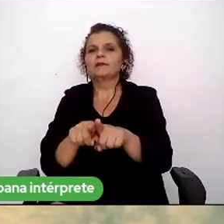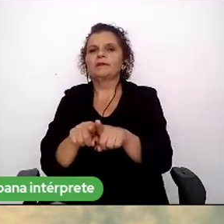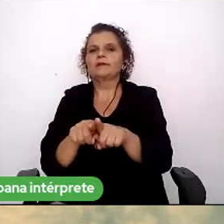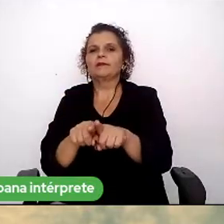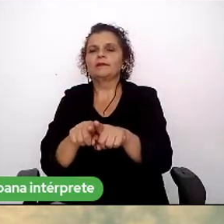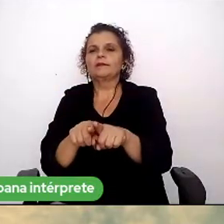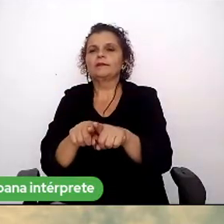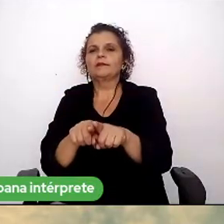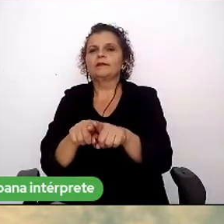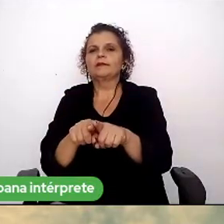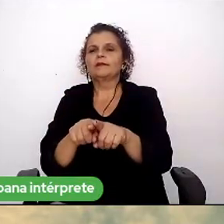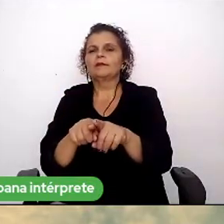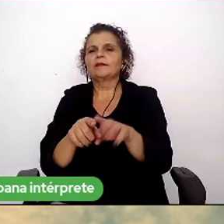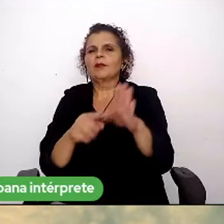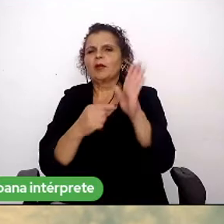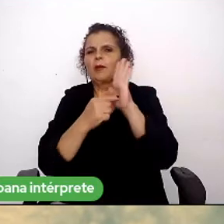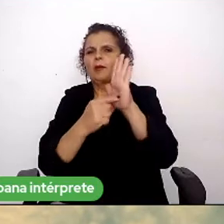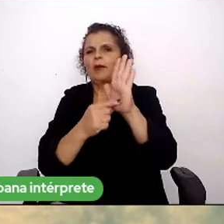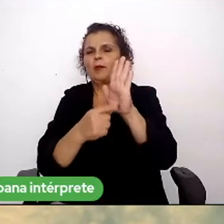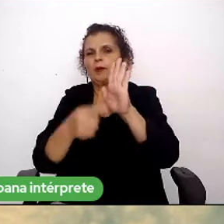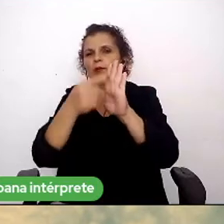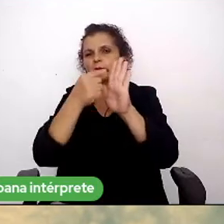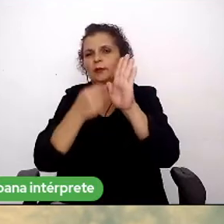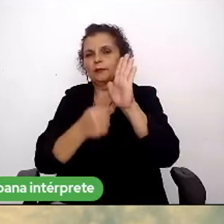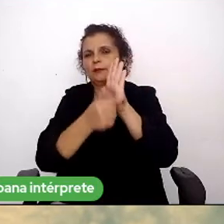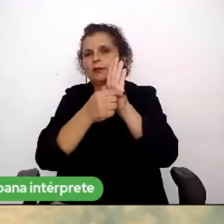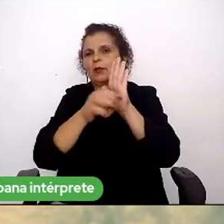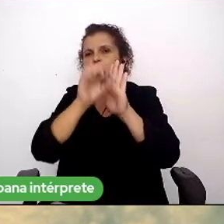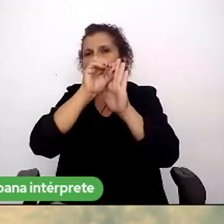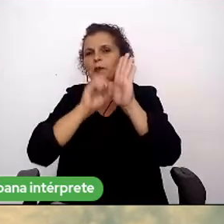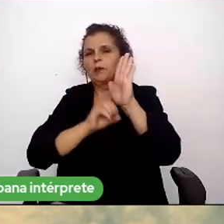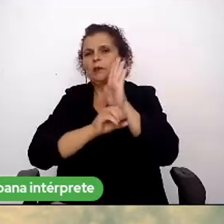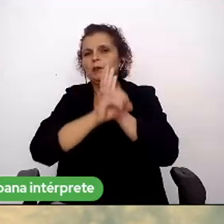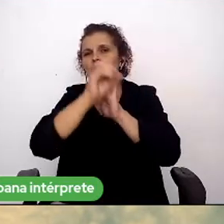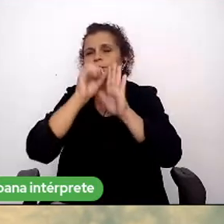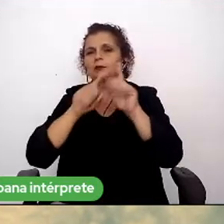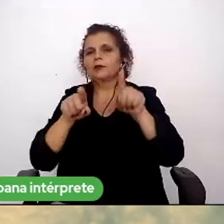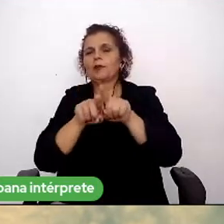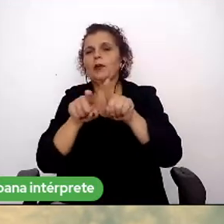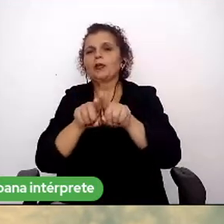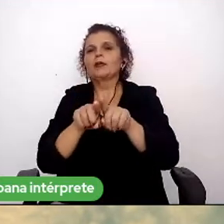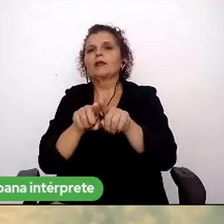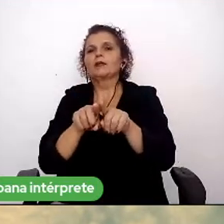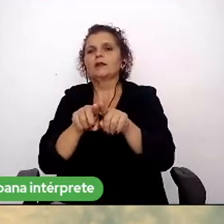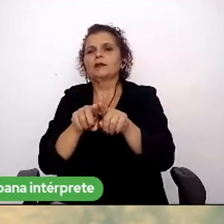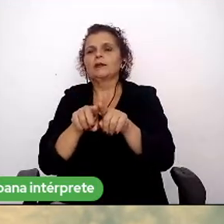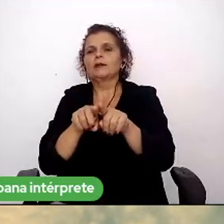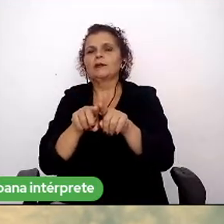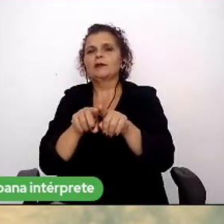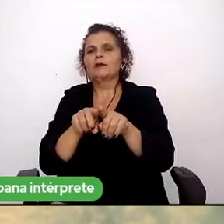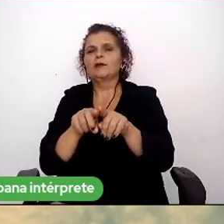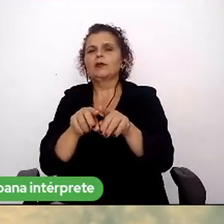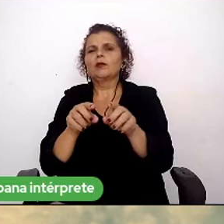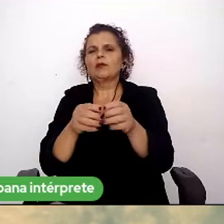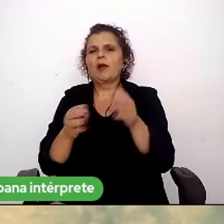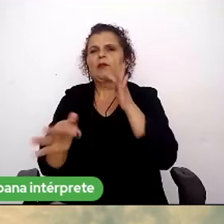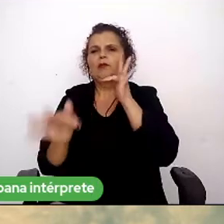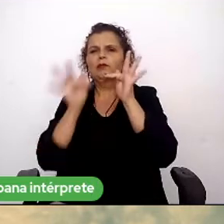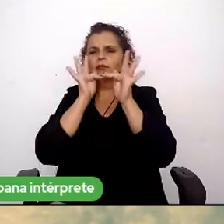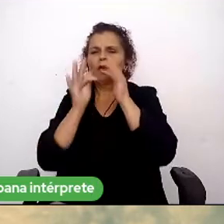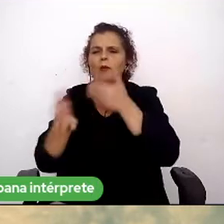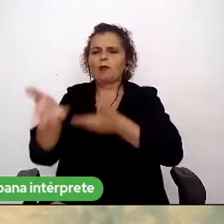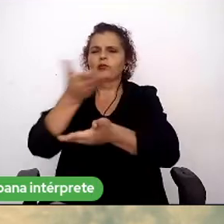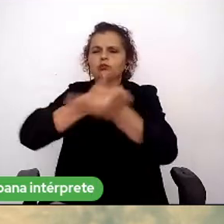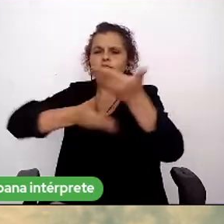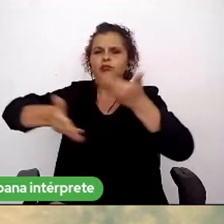Lean Startup, que é o próximo slide. A gente fala muito do ciclo de feedback, né,